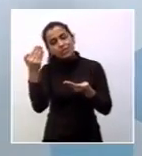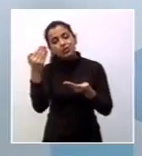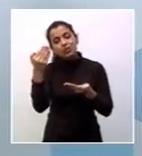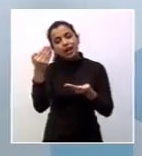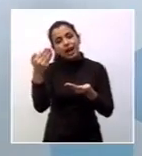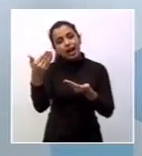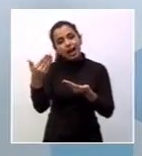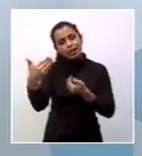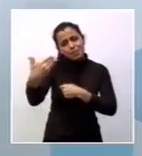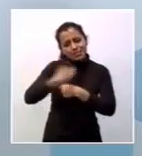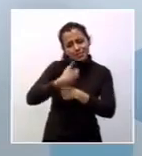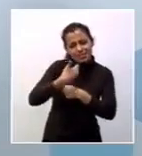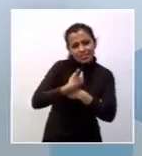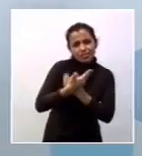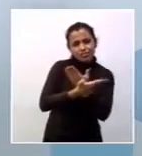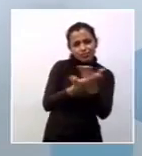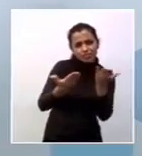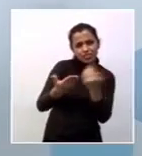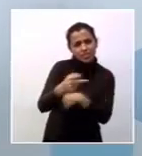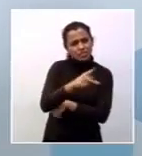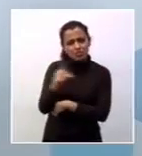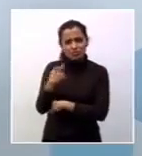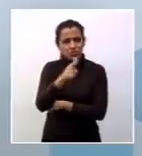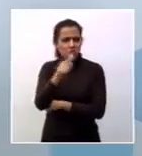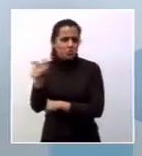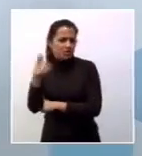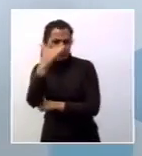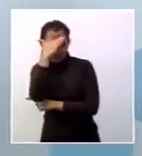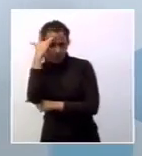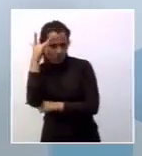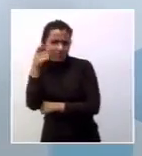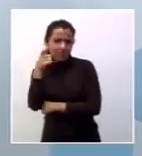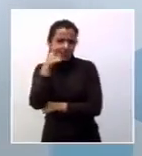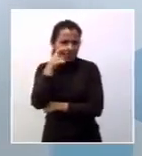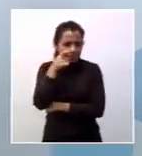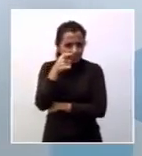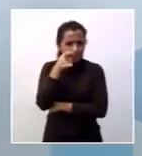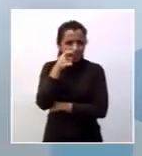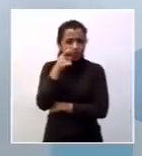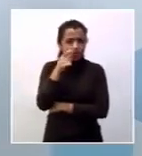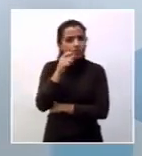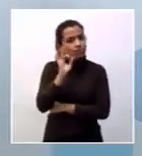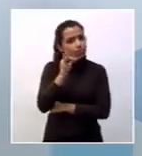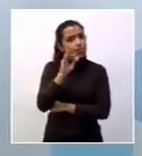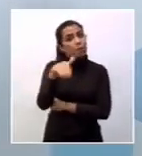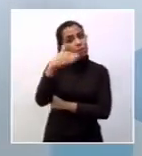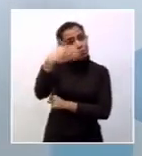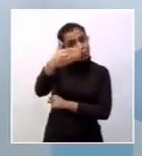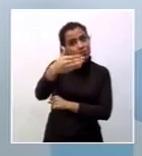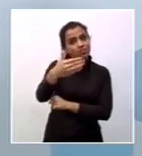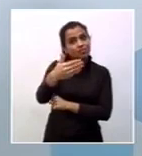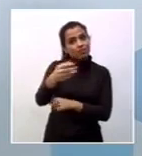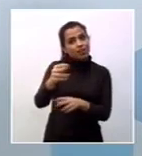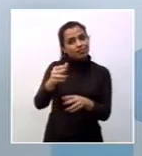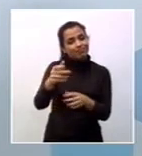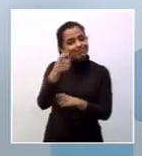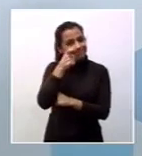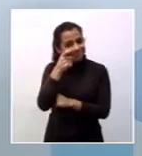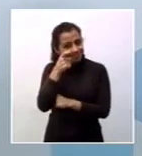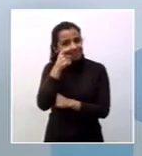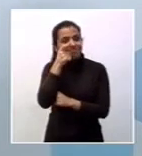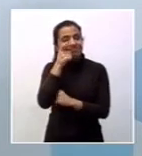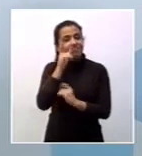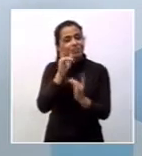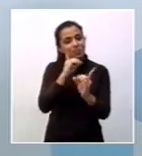vocês, participação dos professores também e outras pessoas que estão assistindo. A gente ainda vai se ver aí muito ao longo das próximas semanas.